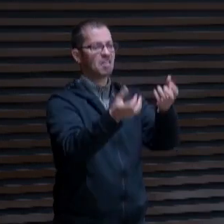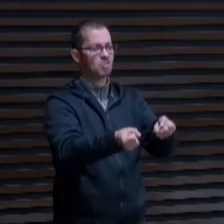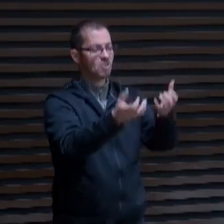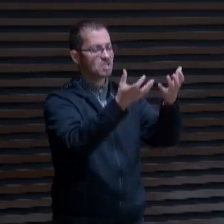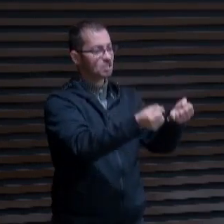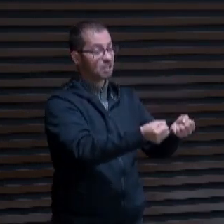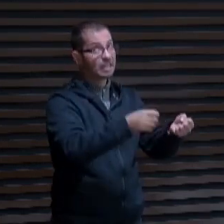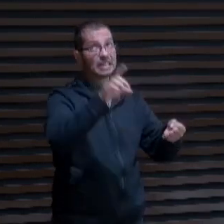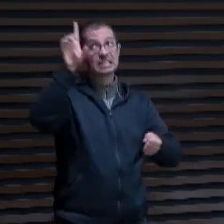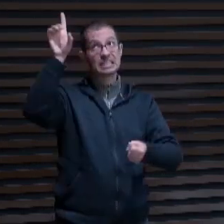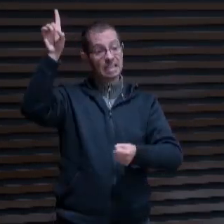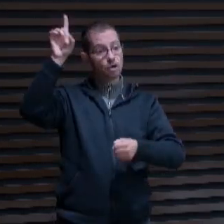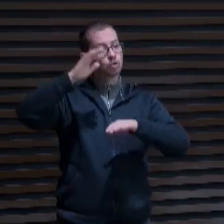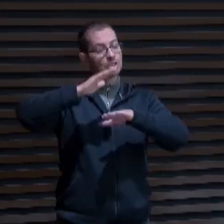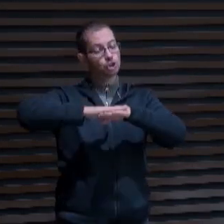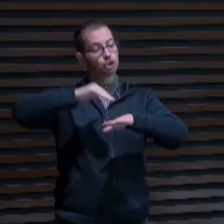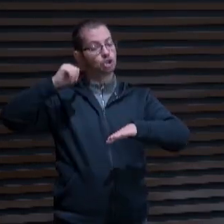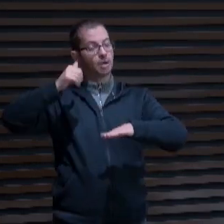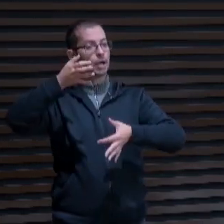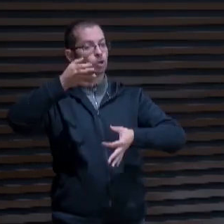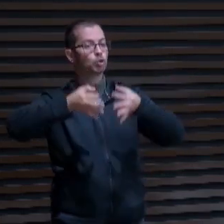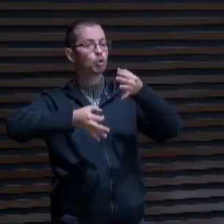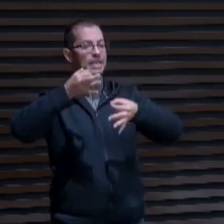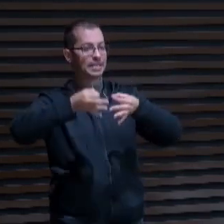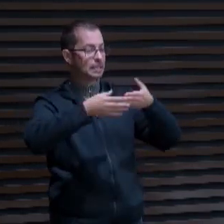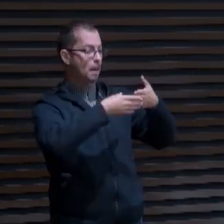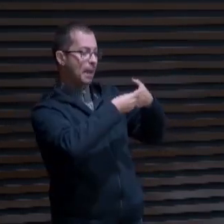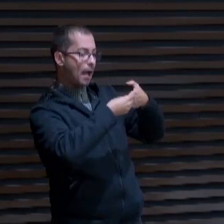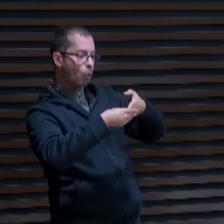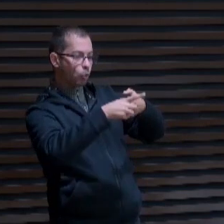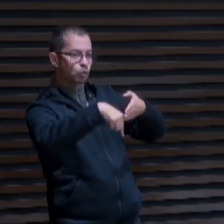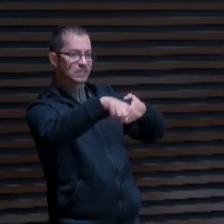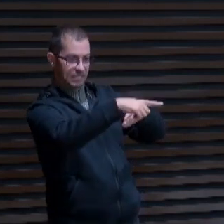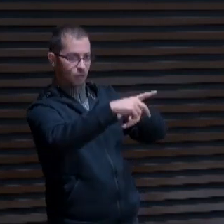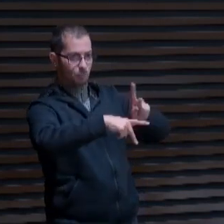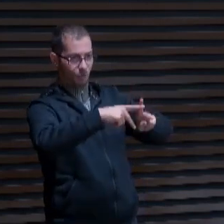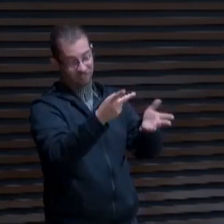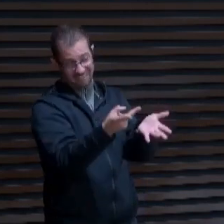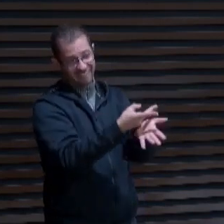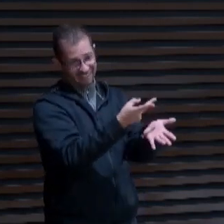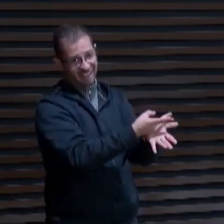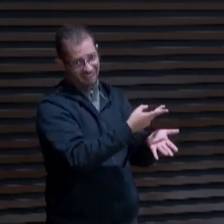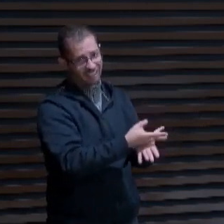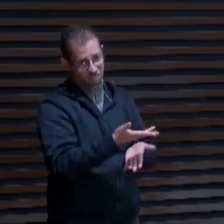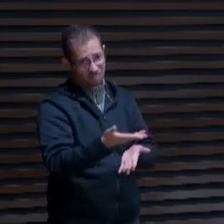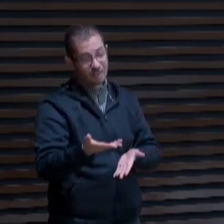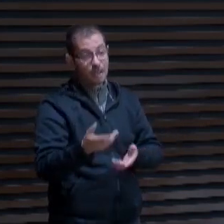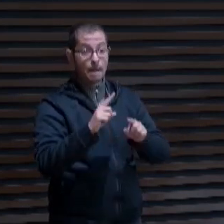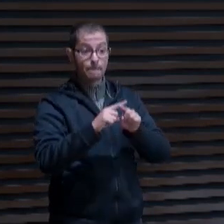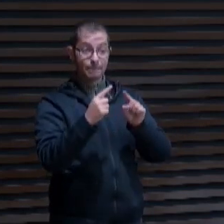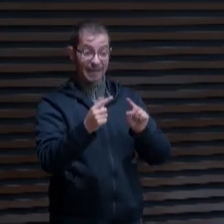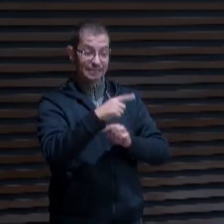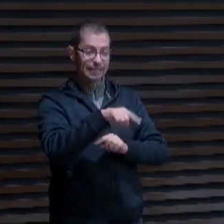levanta juízes para conduzir esse povo, para andar e obedecer ao Senhor. Só que quando este povo